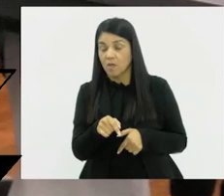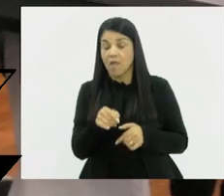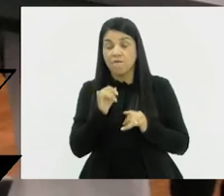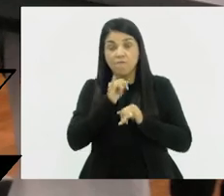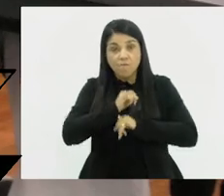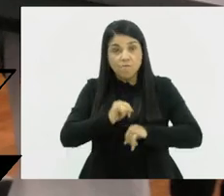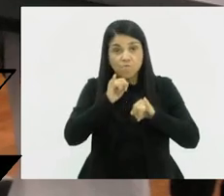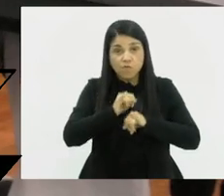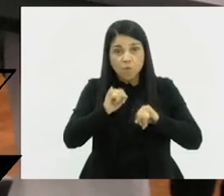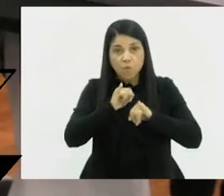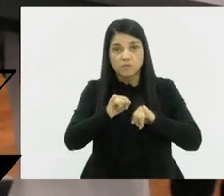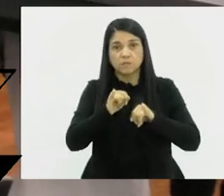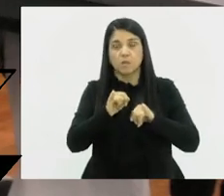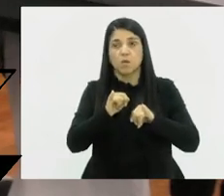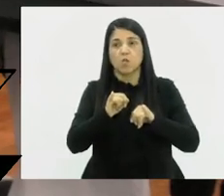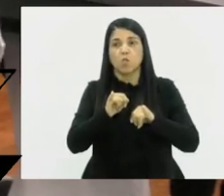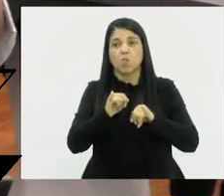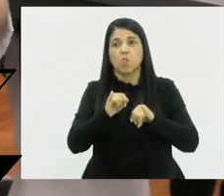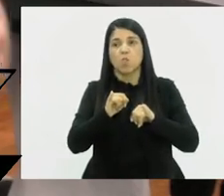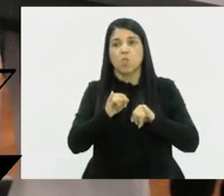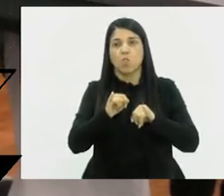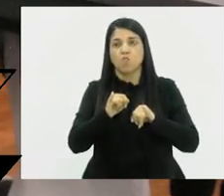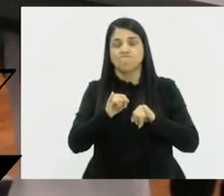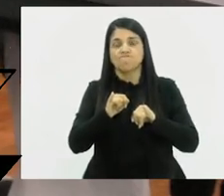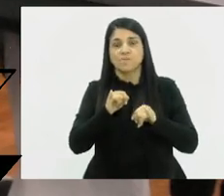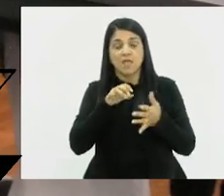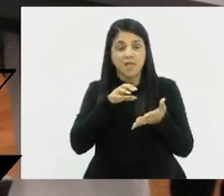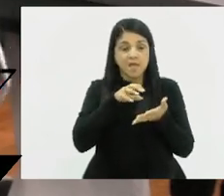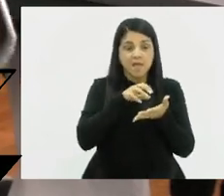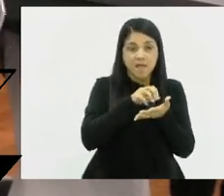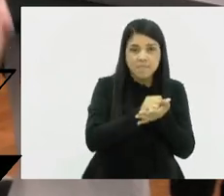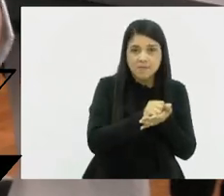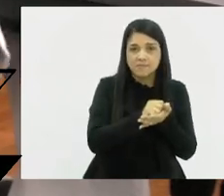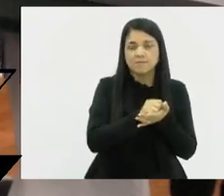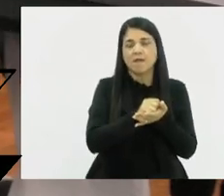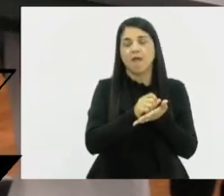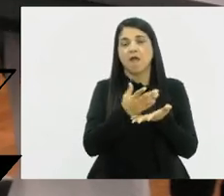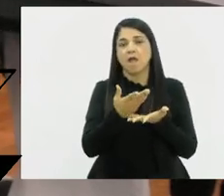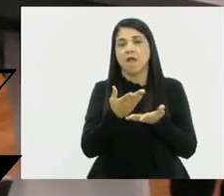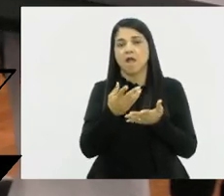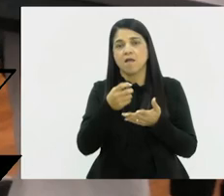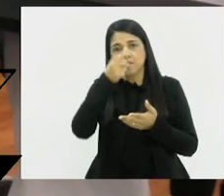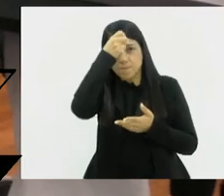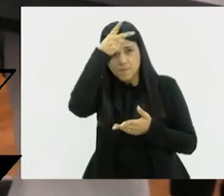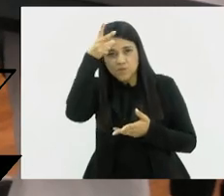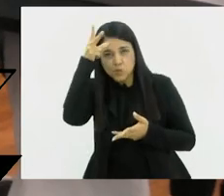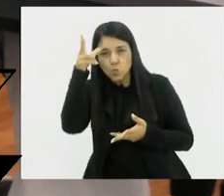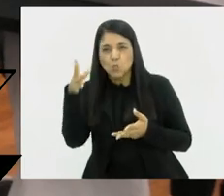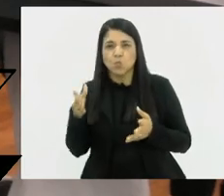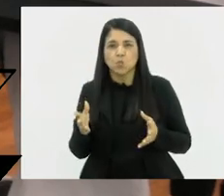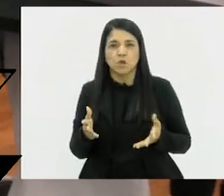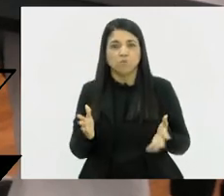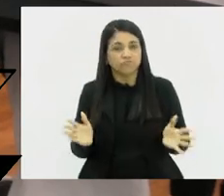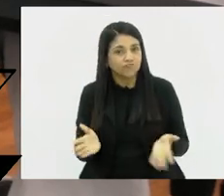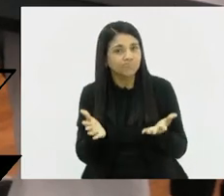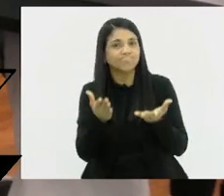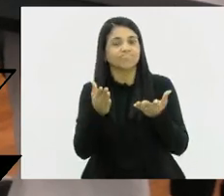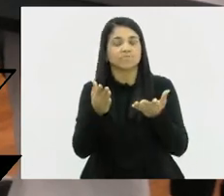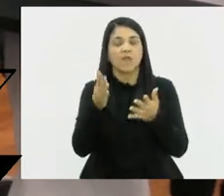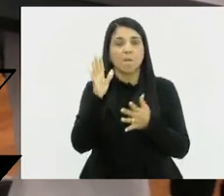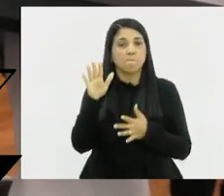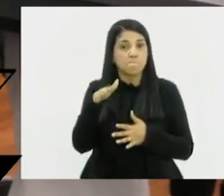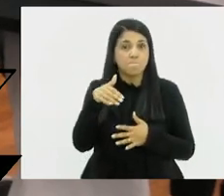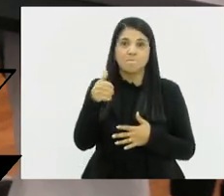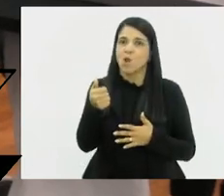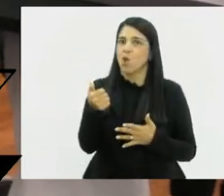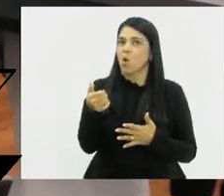o estímulo das pessoas a quererem estar cadastrando seus animais na prefeitura, no estado, seja o que for, é a melhor solução. Agora, a gente tem